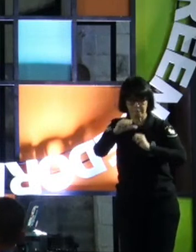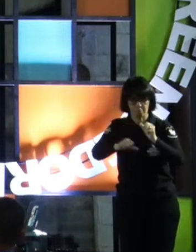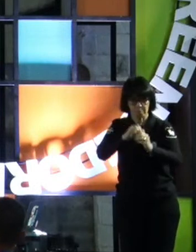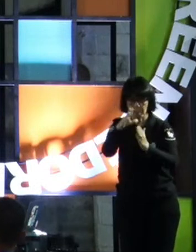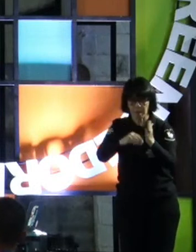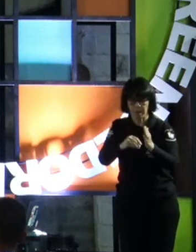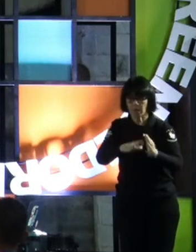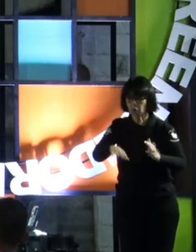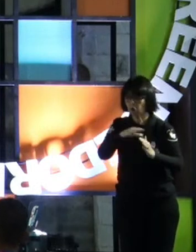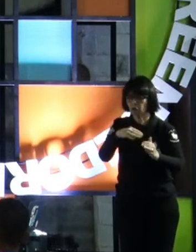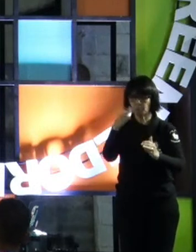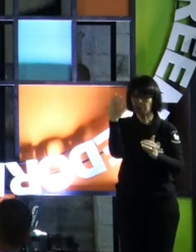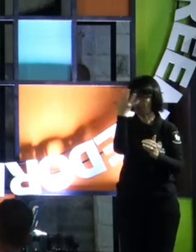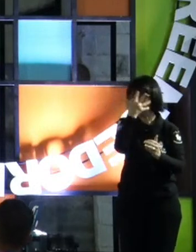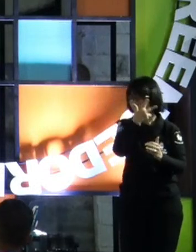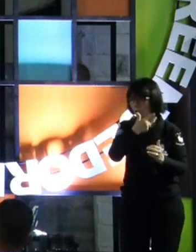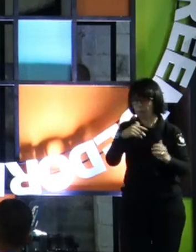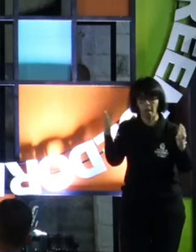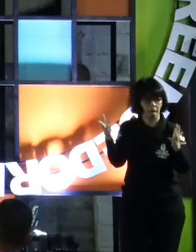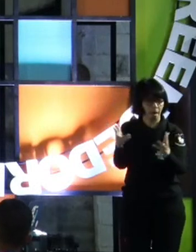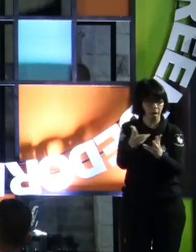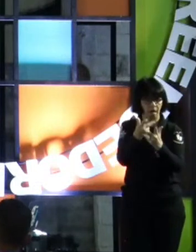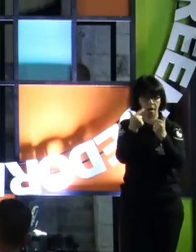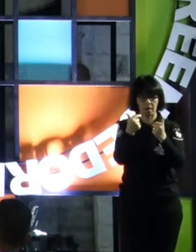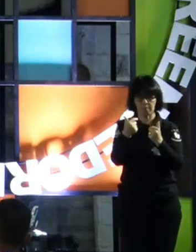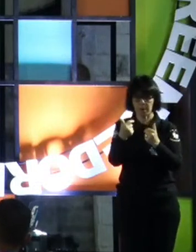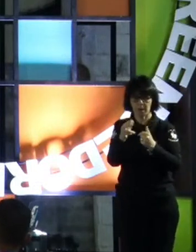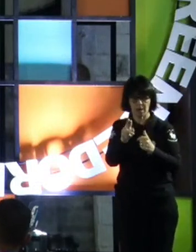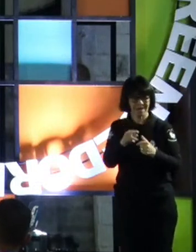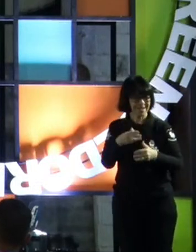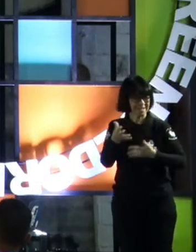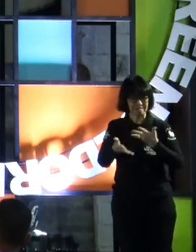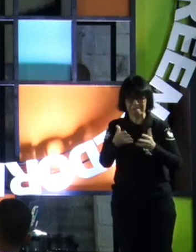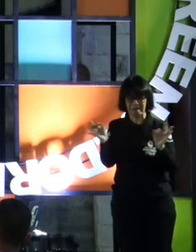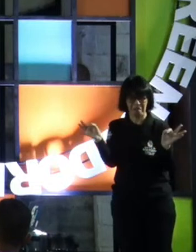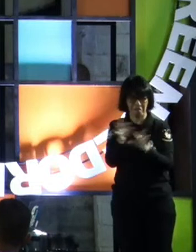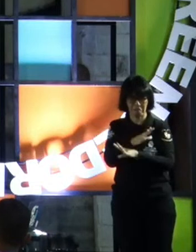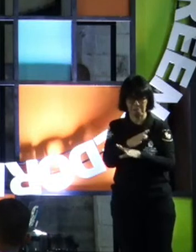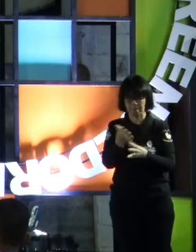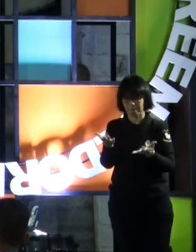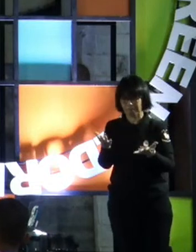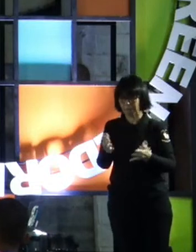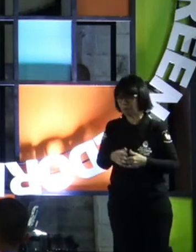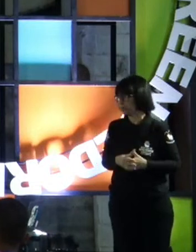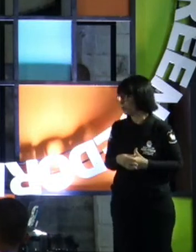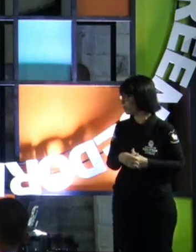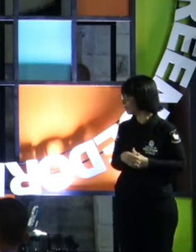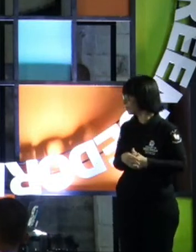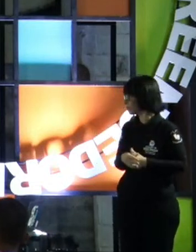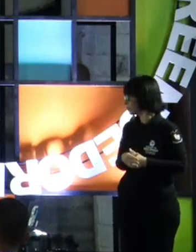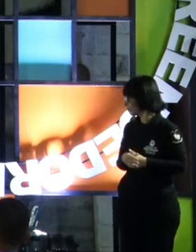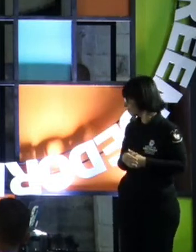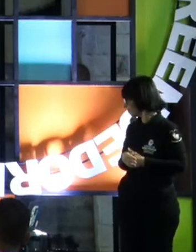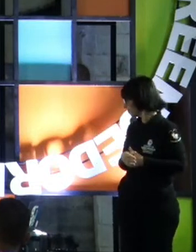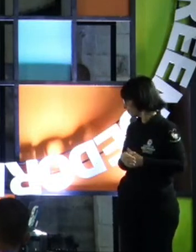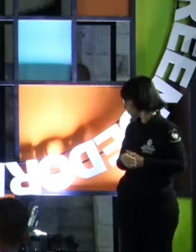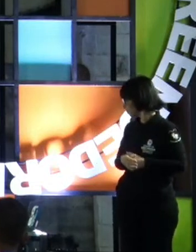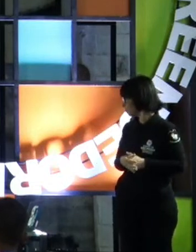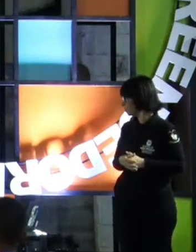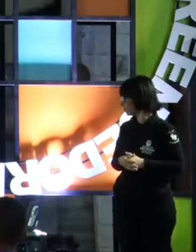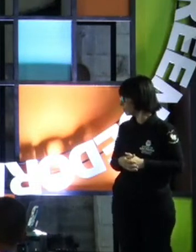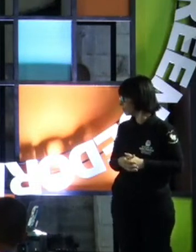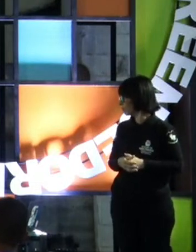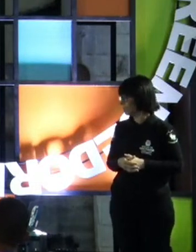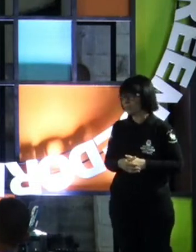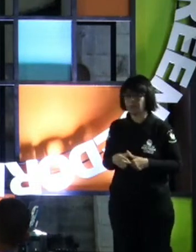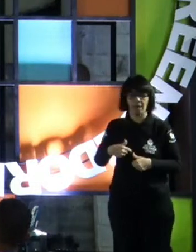mundo é bonito, tudo é maravilhoso e não serve para nada aquilo ali. Um dos meus sonhos é sair, é encerrar a conta lá. E eu esqueci